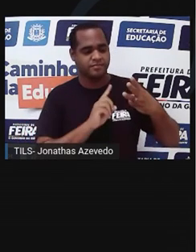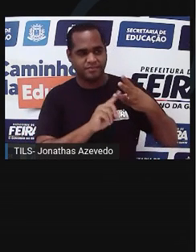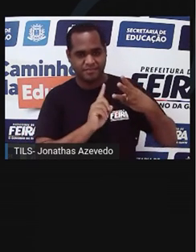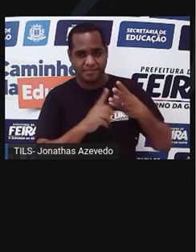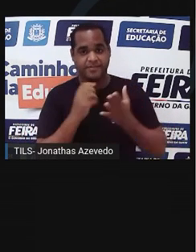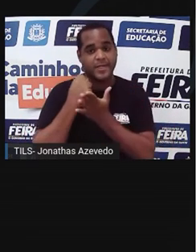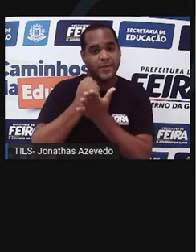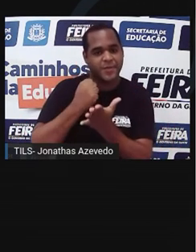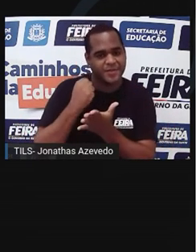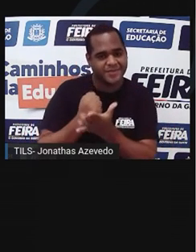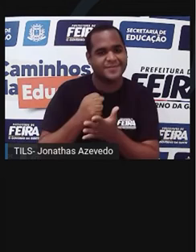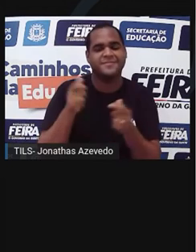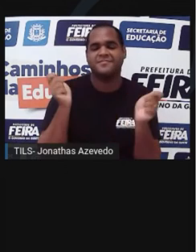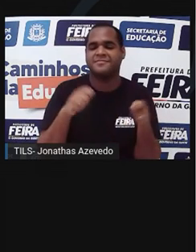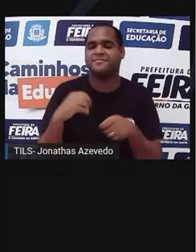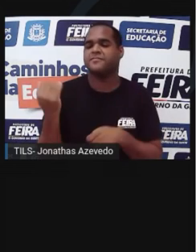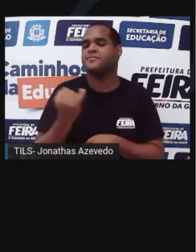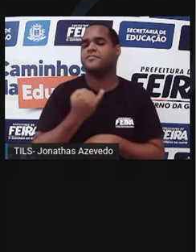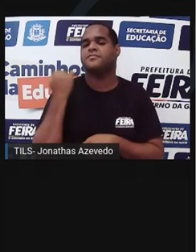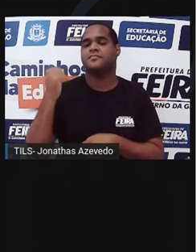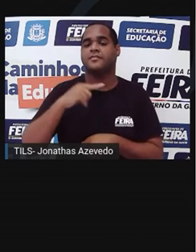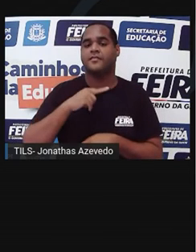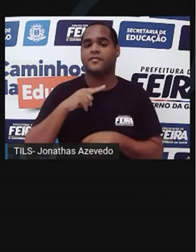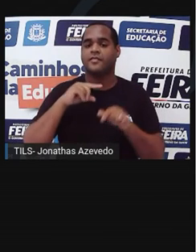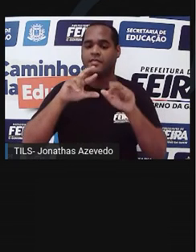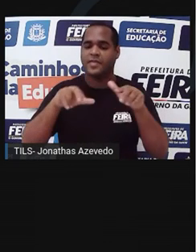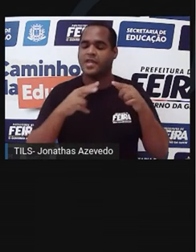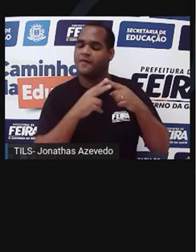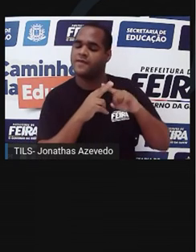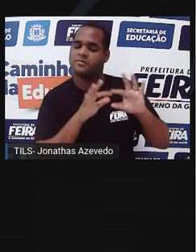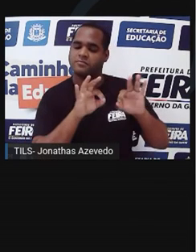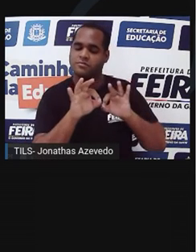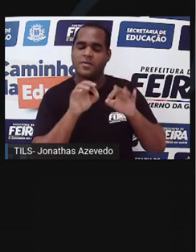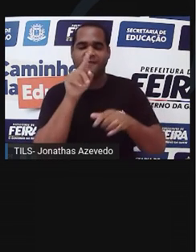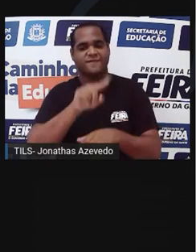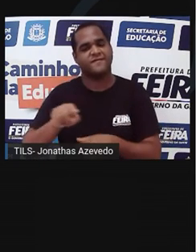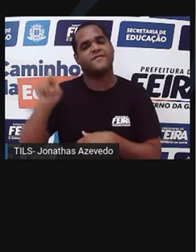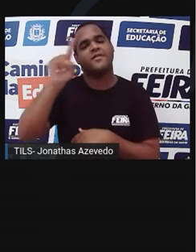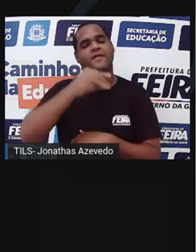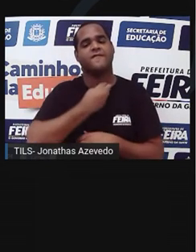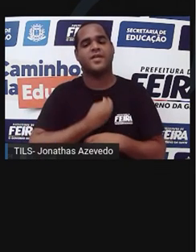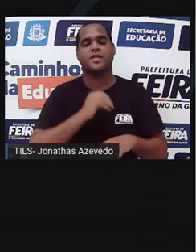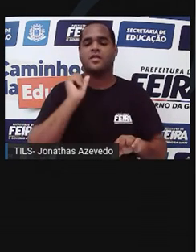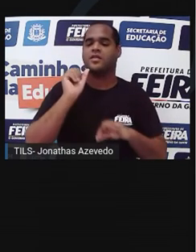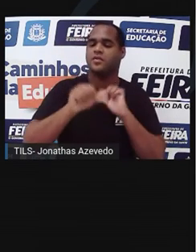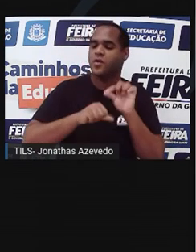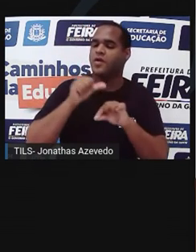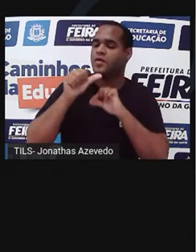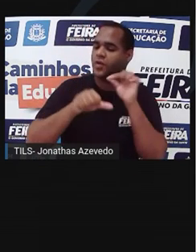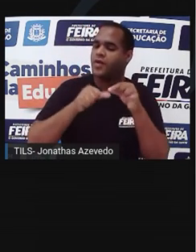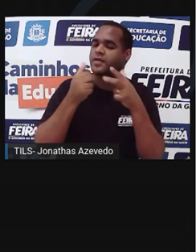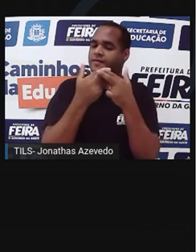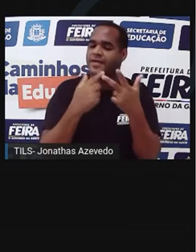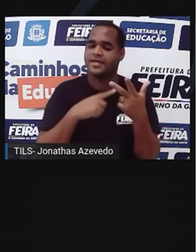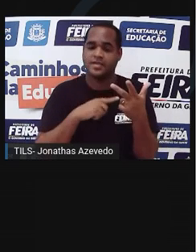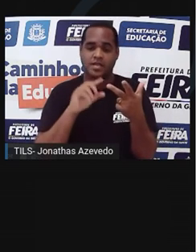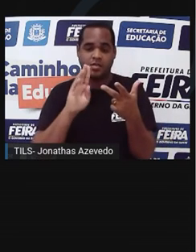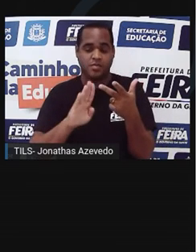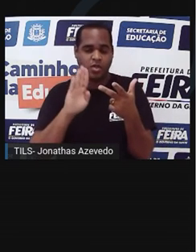Suporte, a capacidade de garantir a manutenção dos ciclos de vida de espécies migratórias e da diversidade